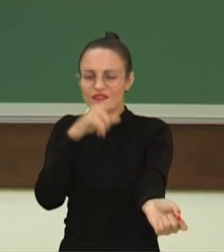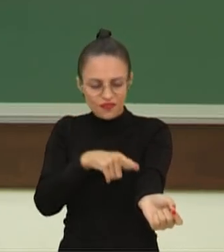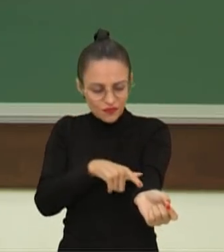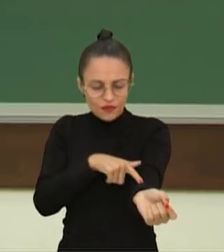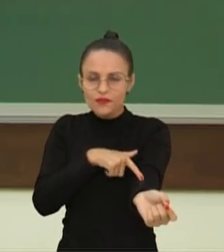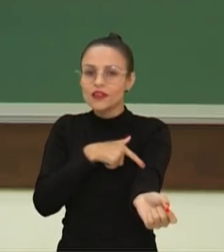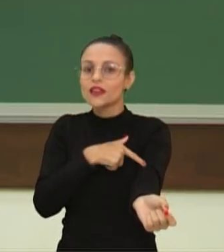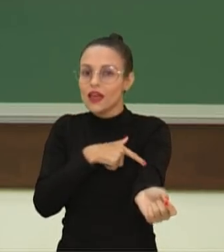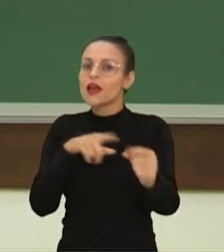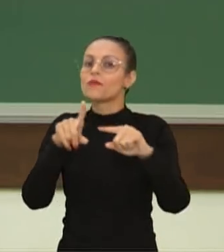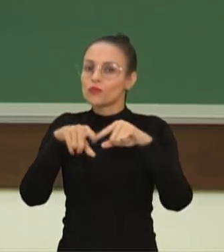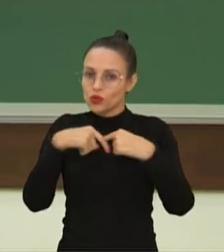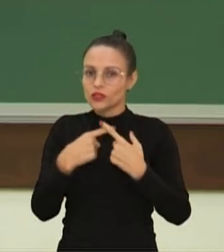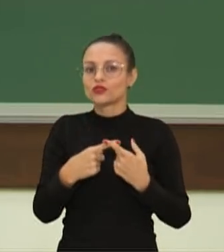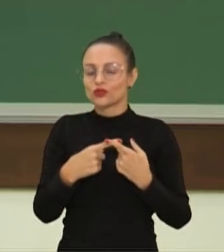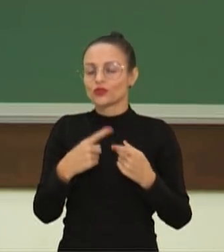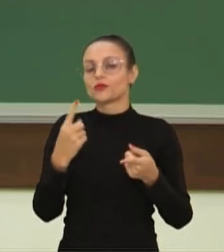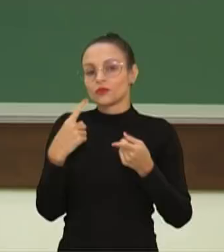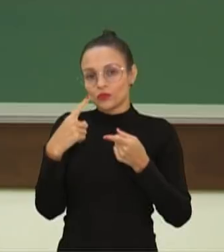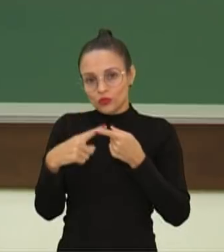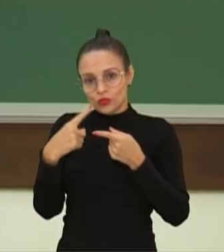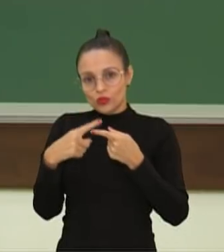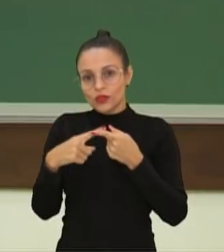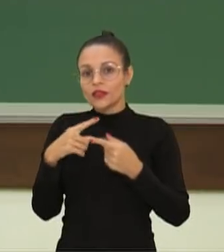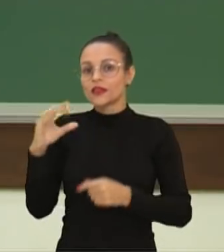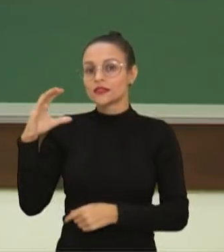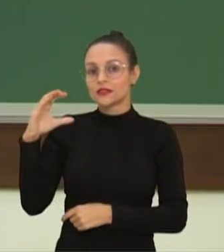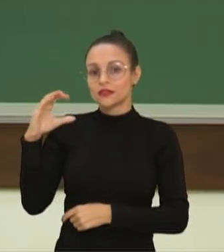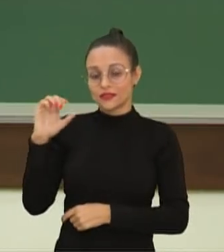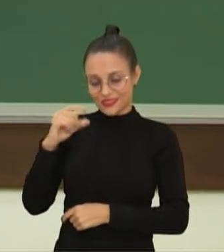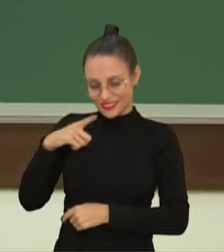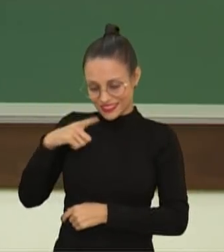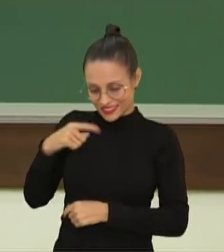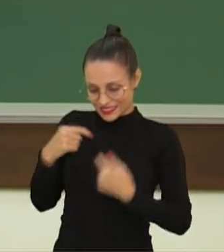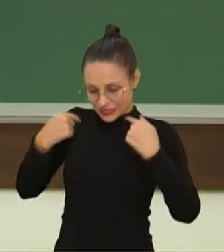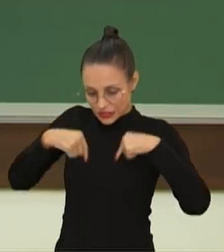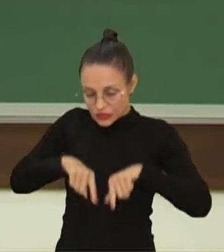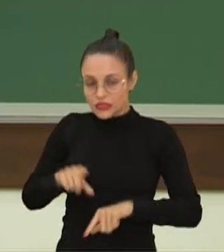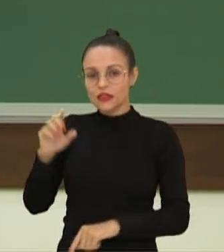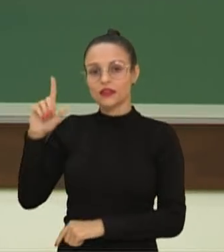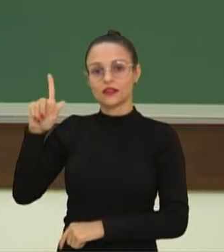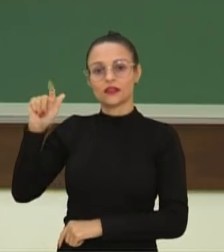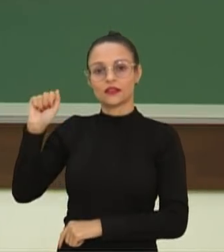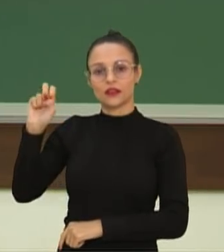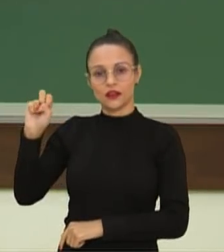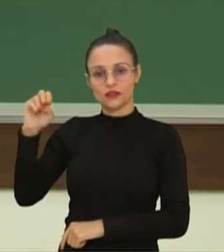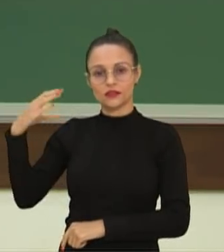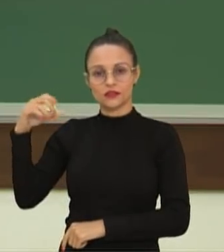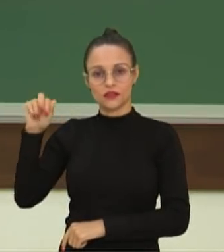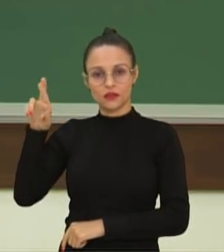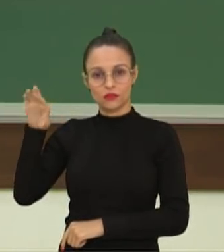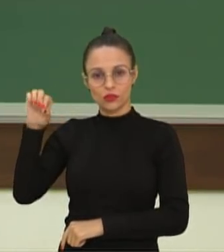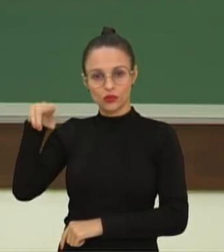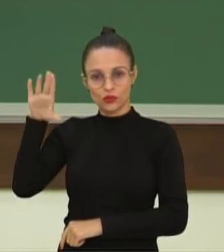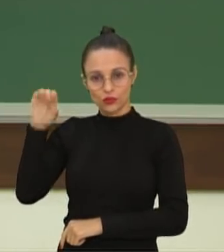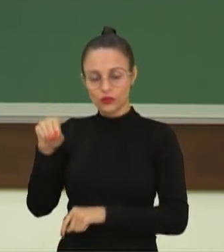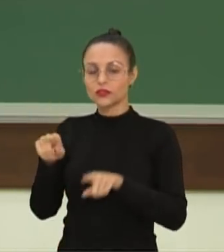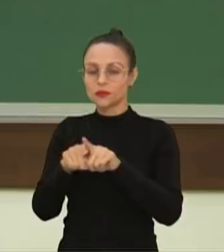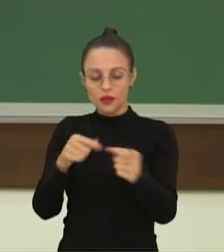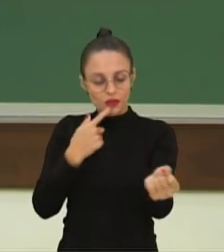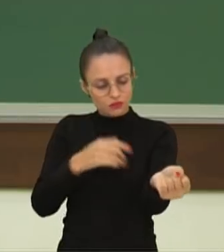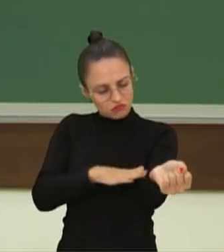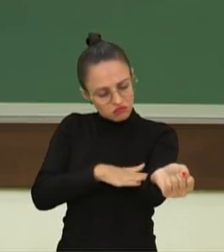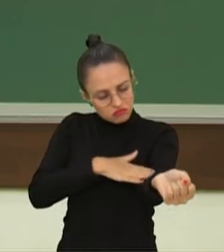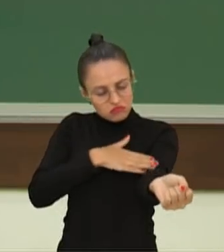pele, justamente por isso, por conta do gás carbônico que está passando ali dentro, tá? Tem essa reação aí na pele da